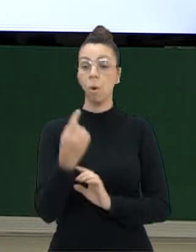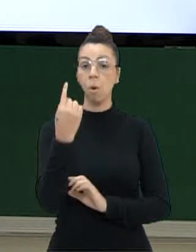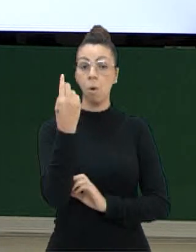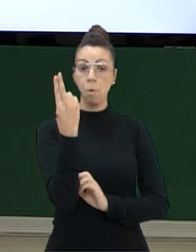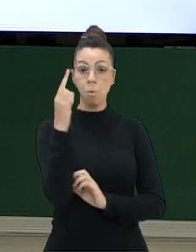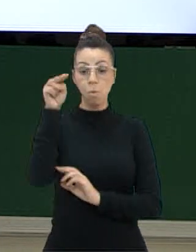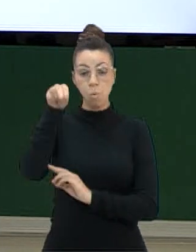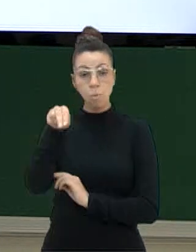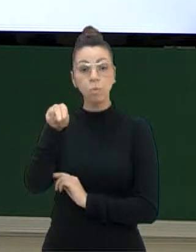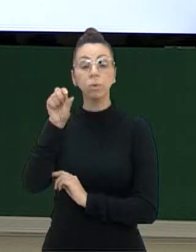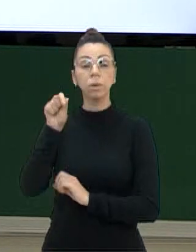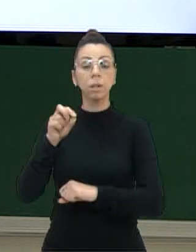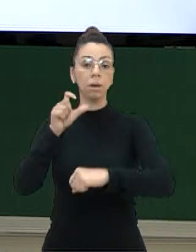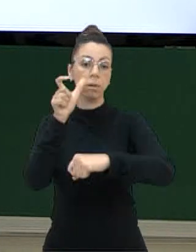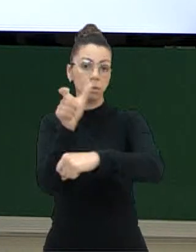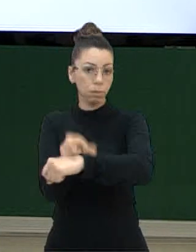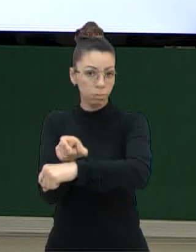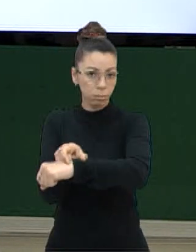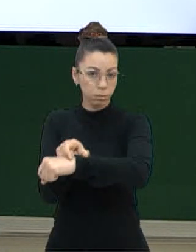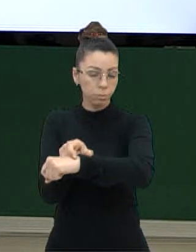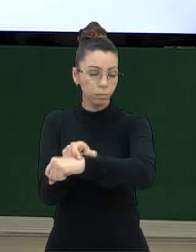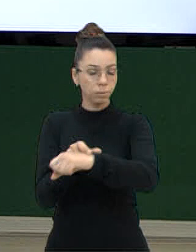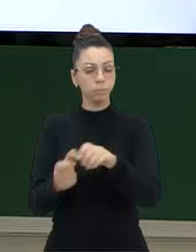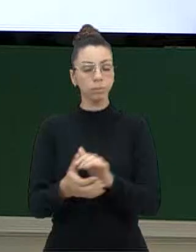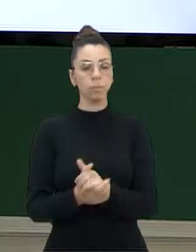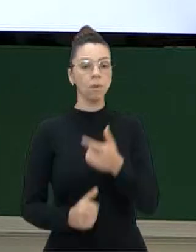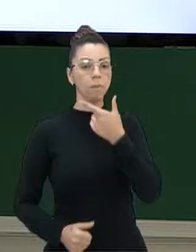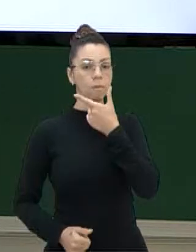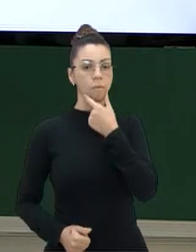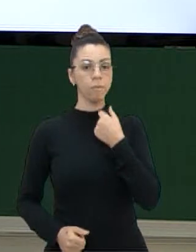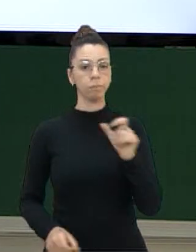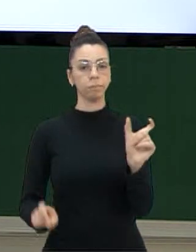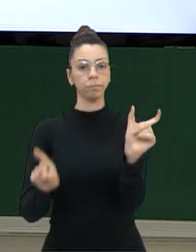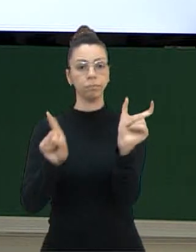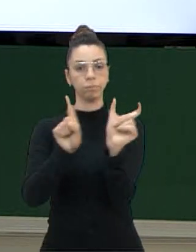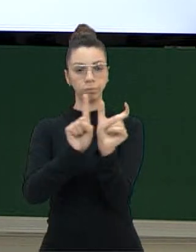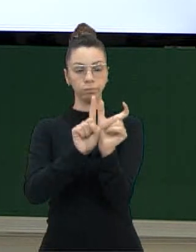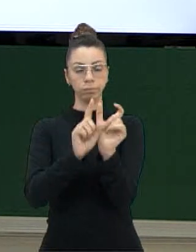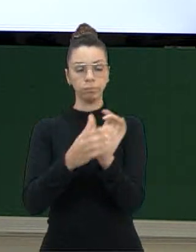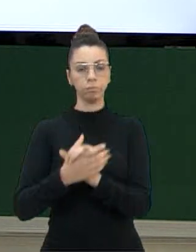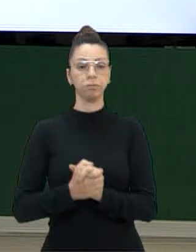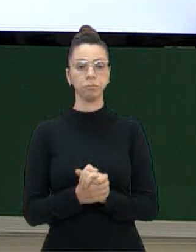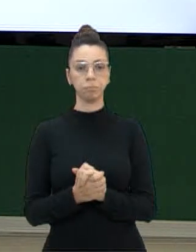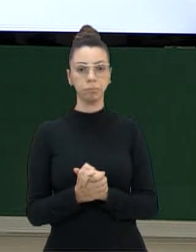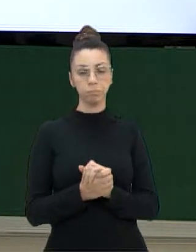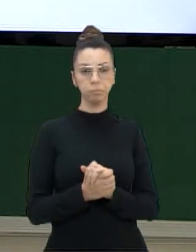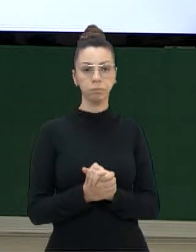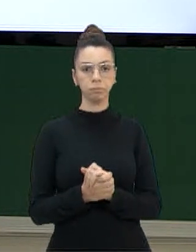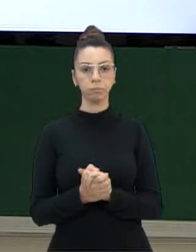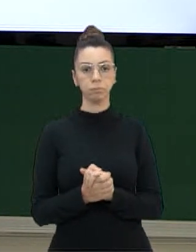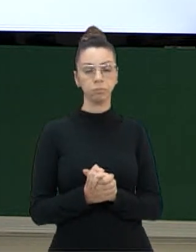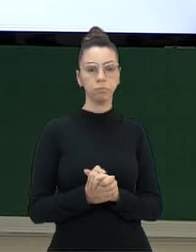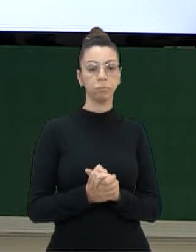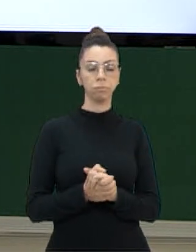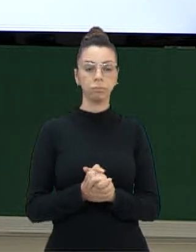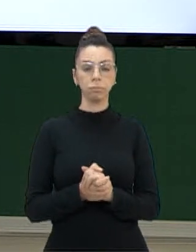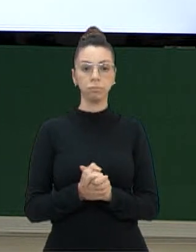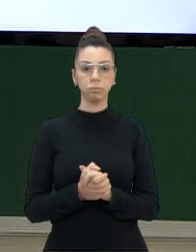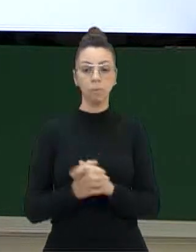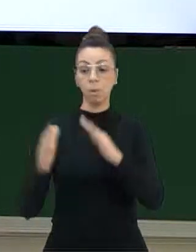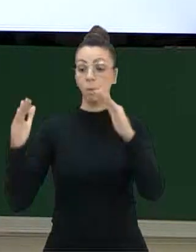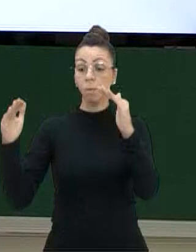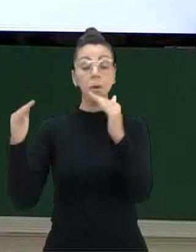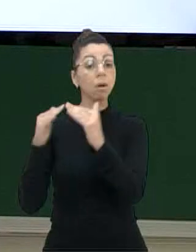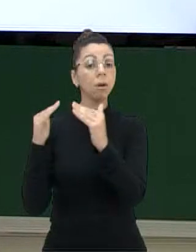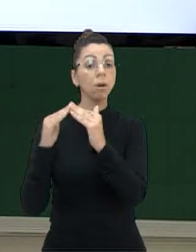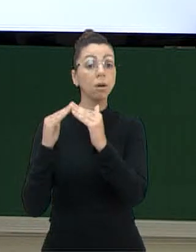um relógio, masculino, singular. E uma casa inteligente, essa que é a ideia do supersônico, uma casa